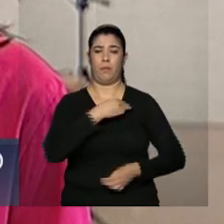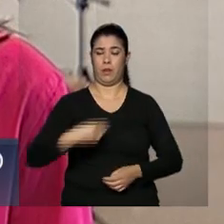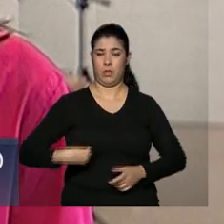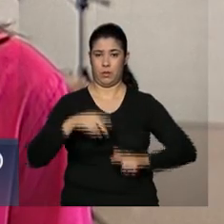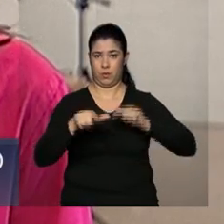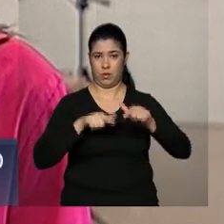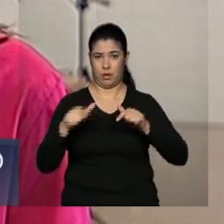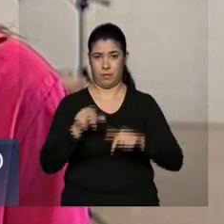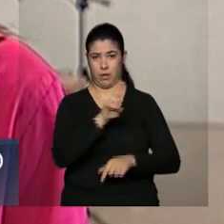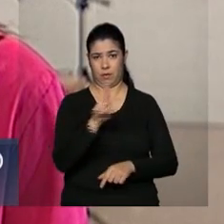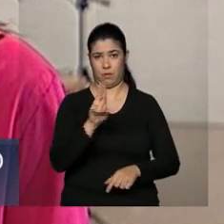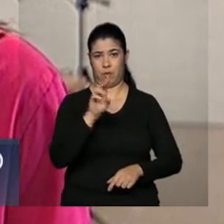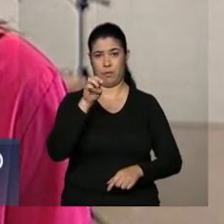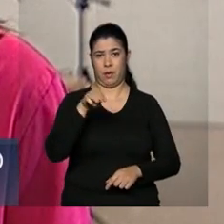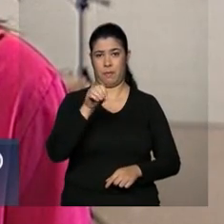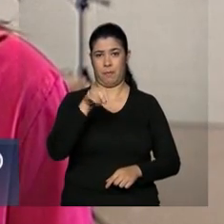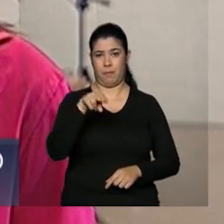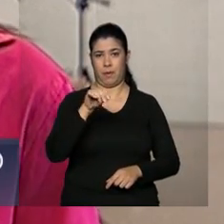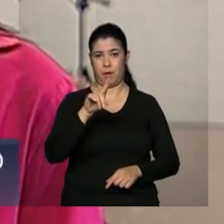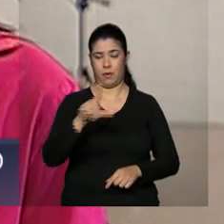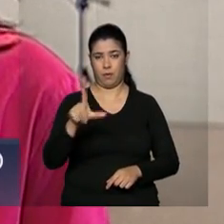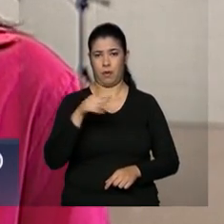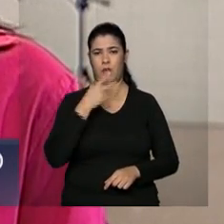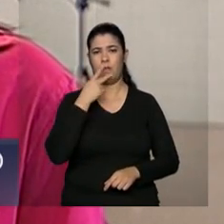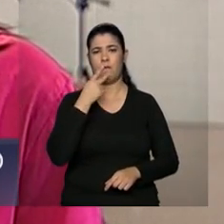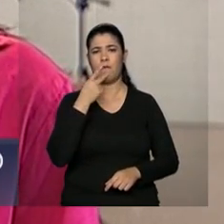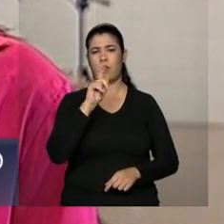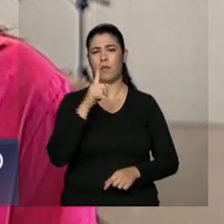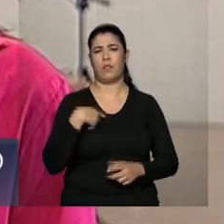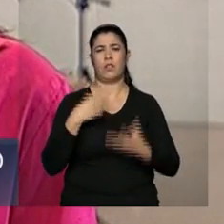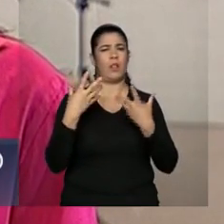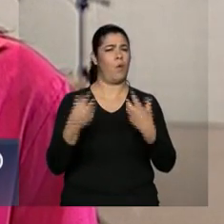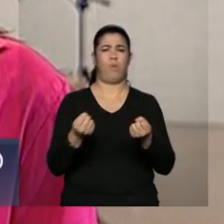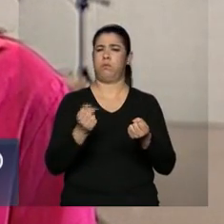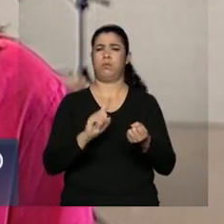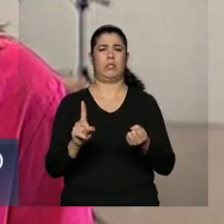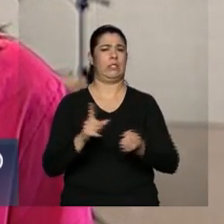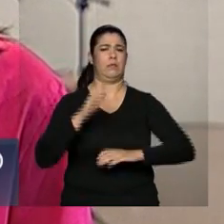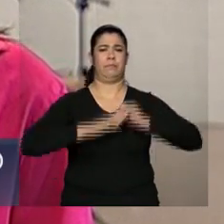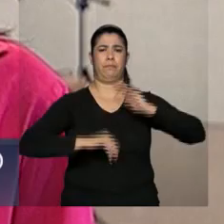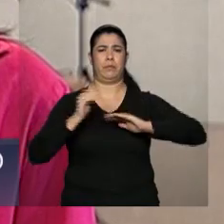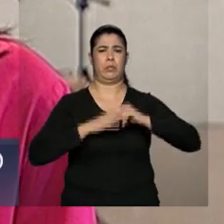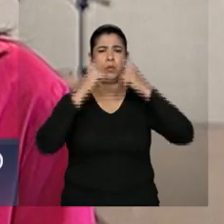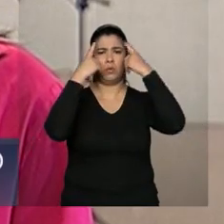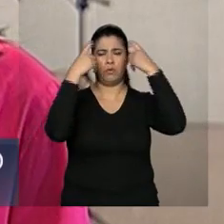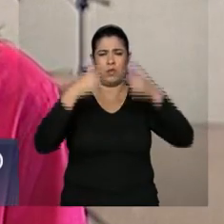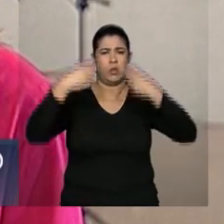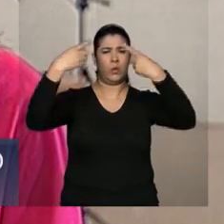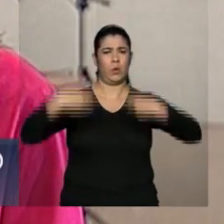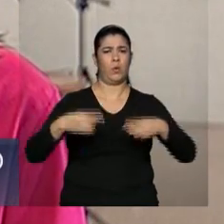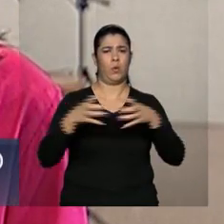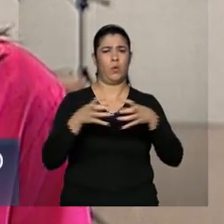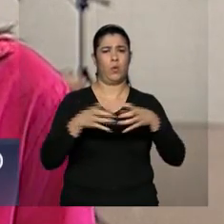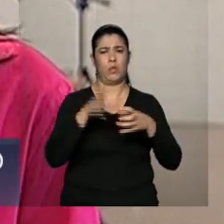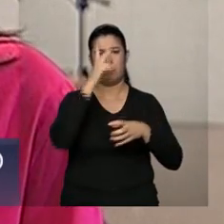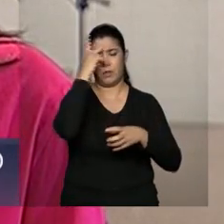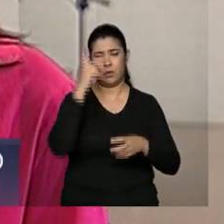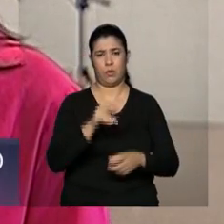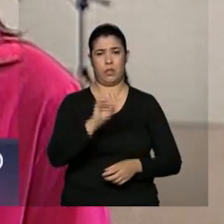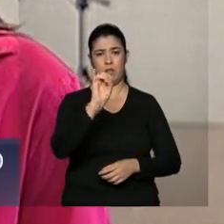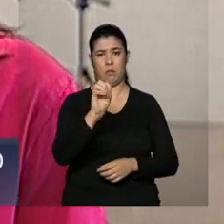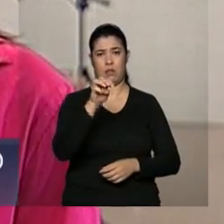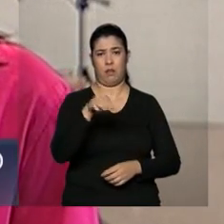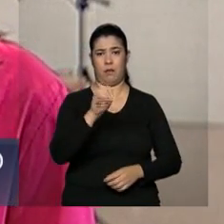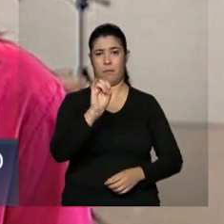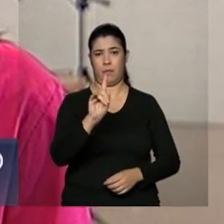Dias, divulgou uma nota de repúdio a atos violentos ocorridos em São Paulo contra imigrantes